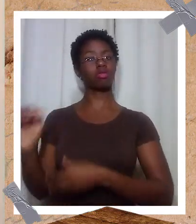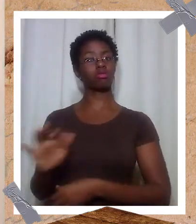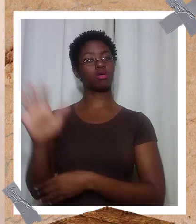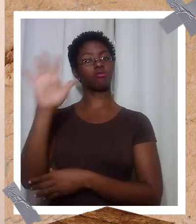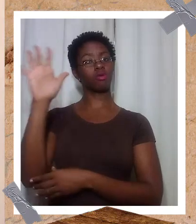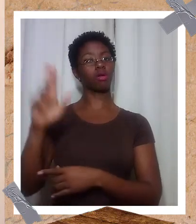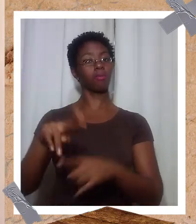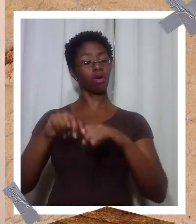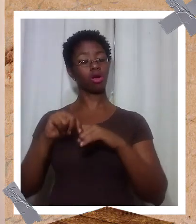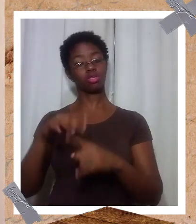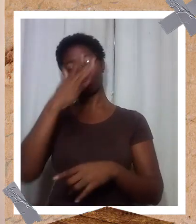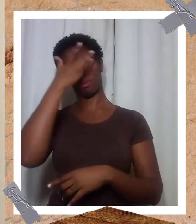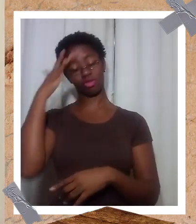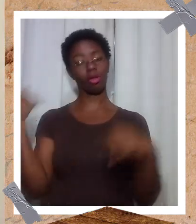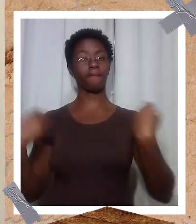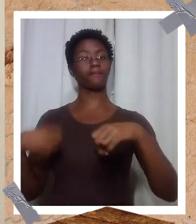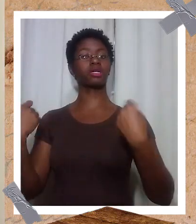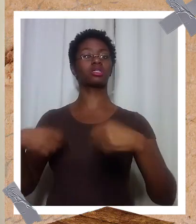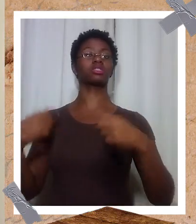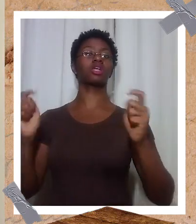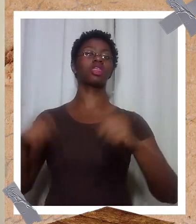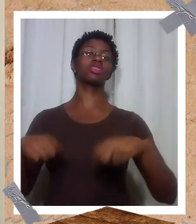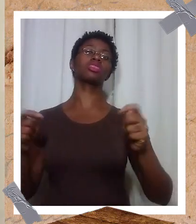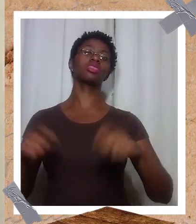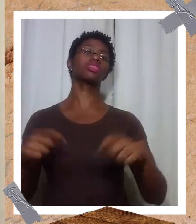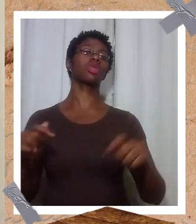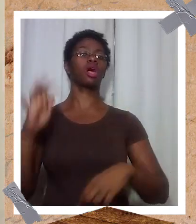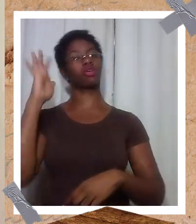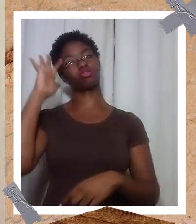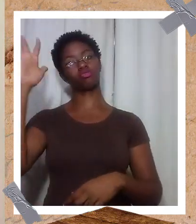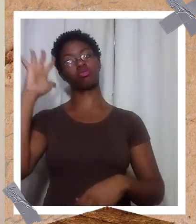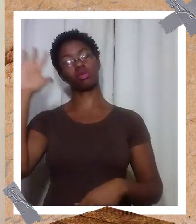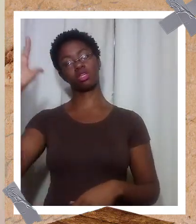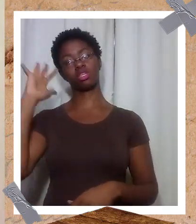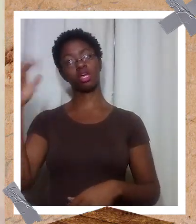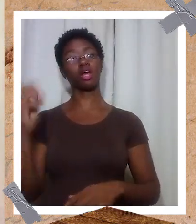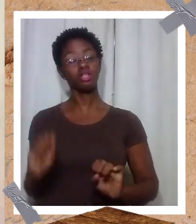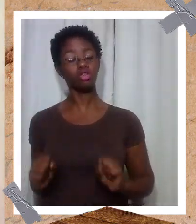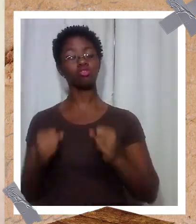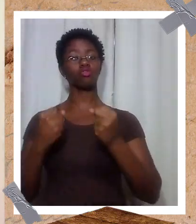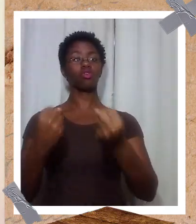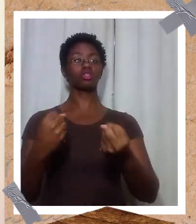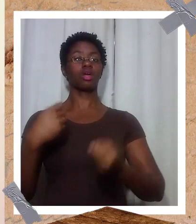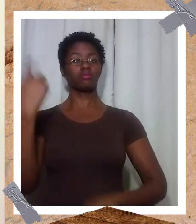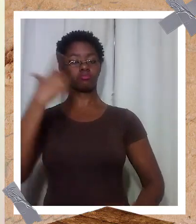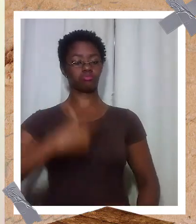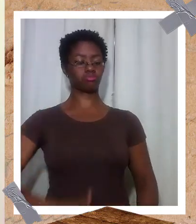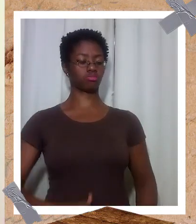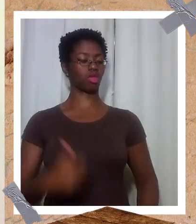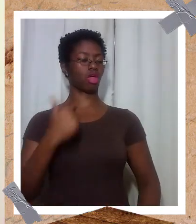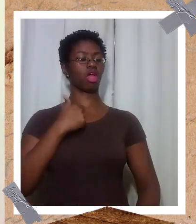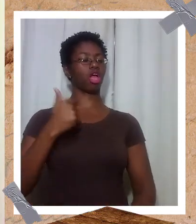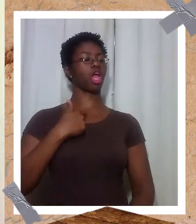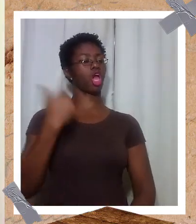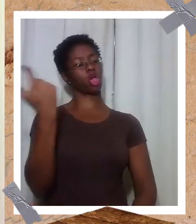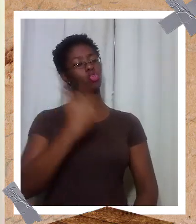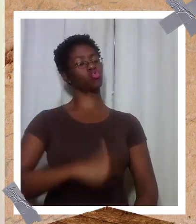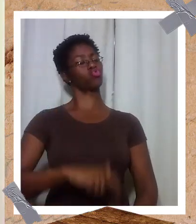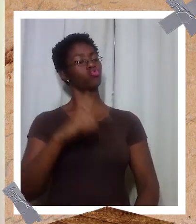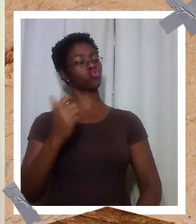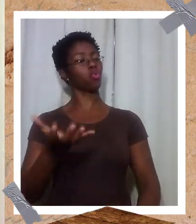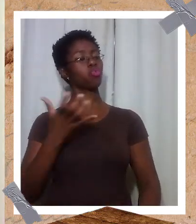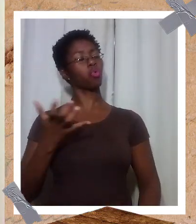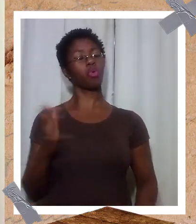as pessoas possam sonhar em ser o que elas quiserem ser, desde ser catador de material reciclável, pelo amor